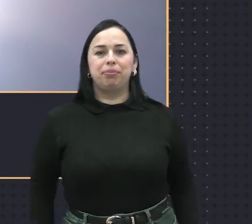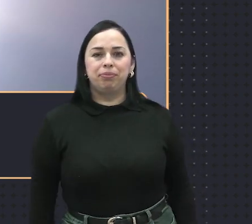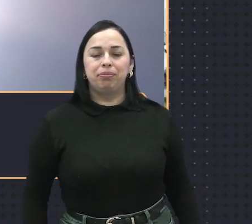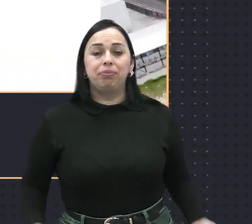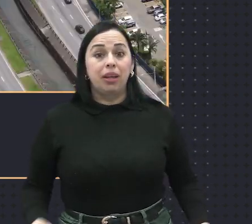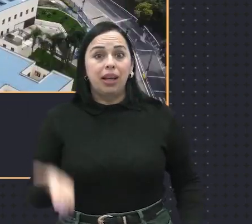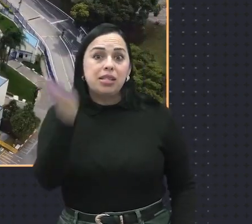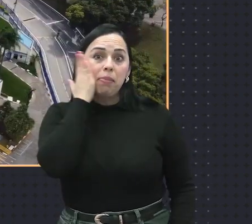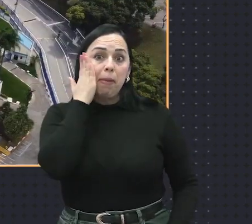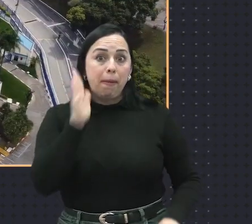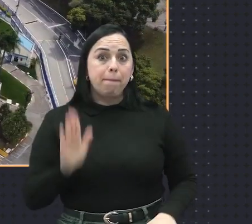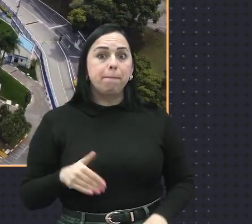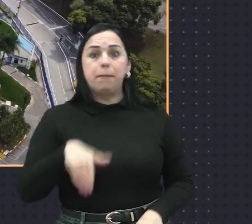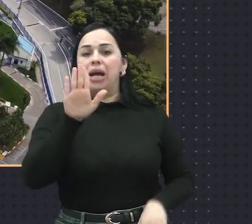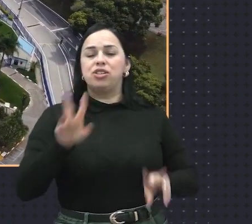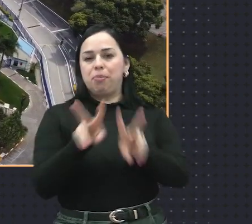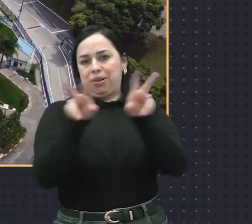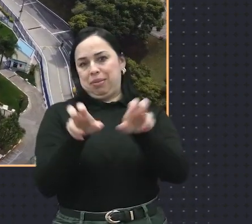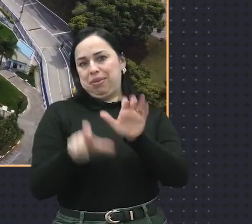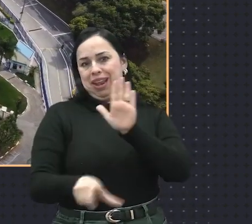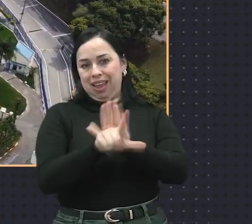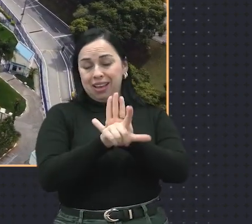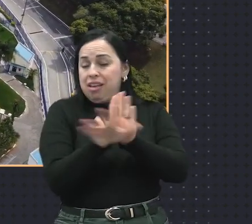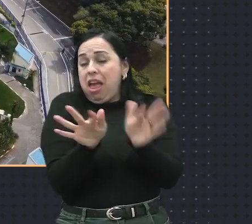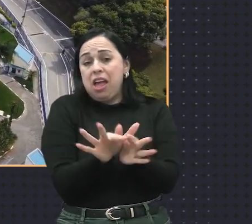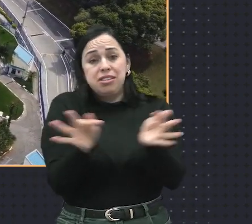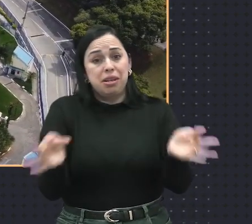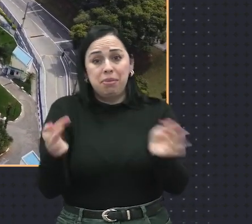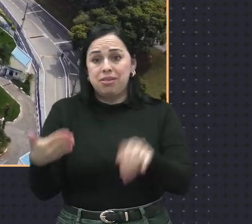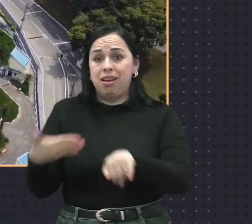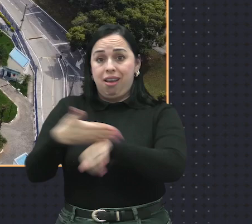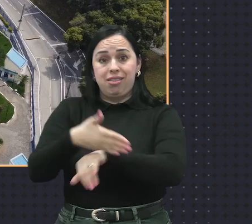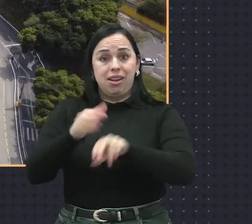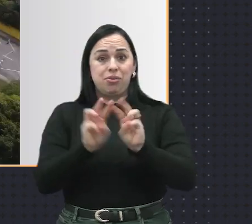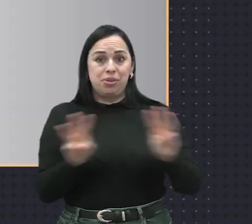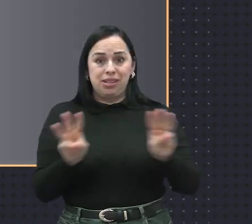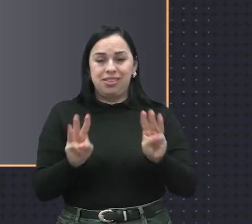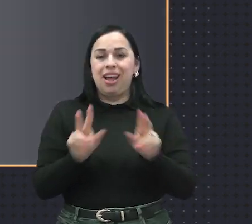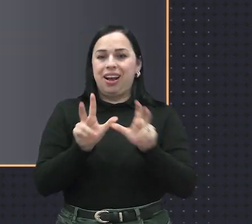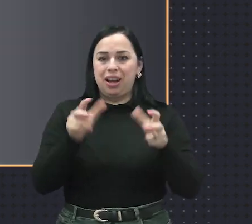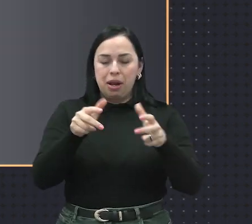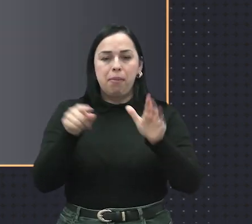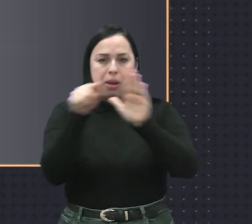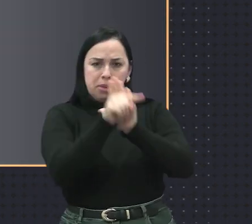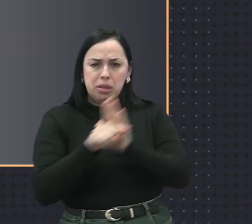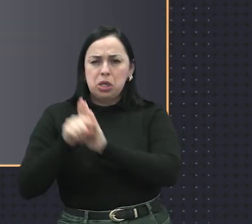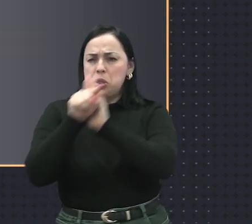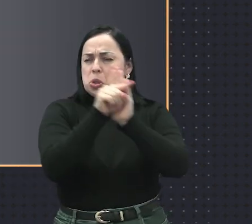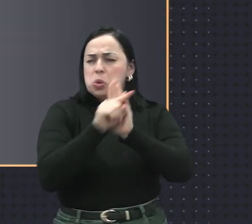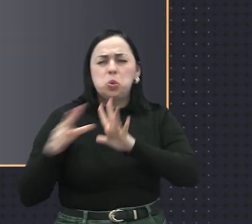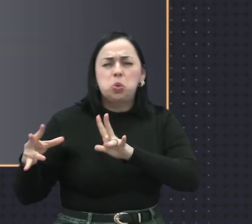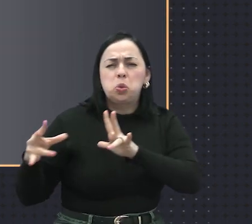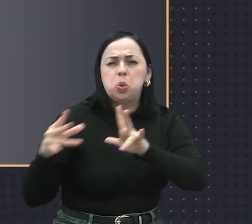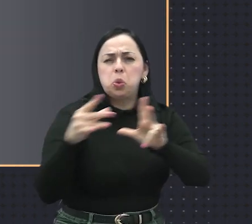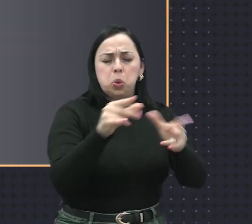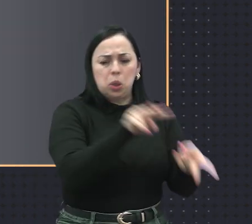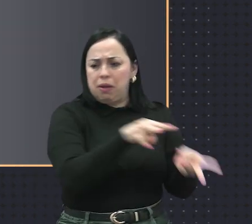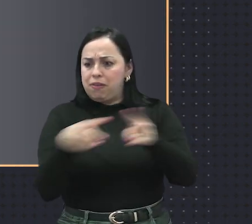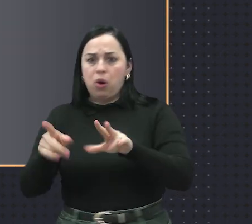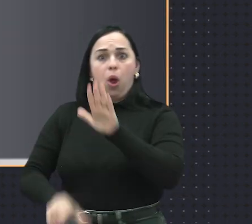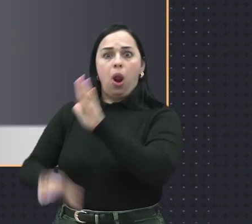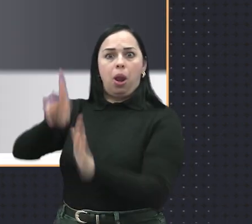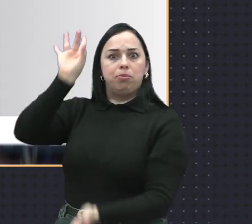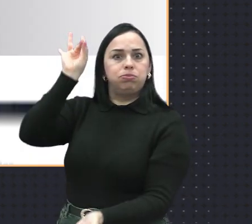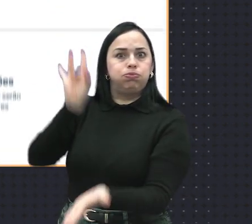nacional. Quer saber mais sobre as leis da nossa cidade? É simples. No site da Câmara você pode pesquisar todas as